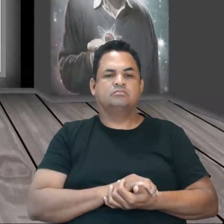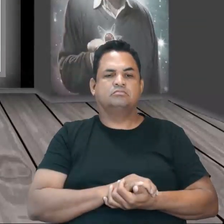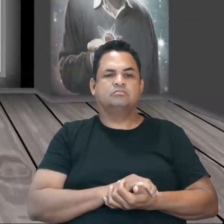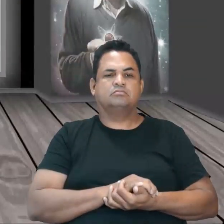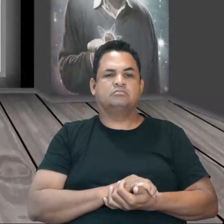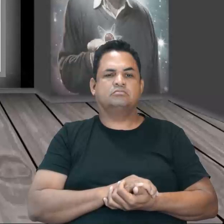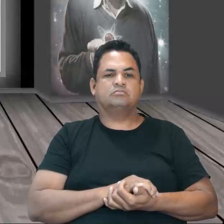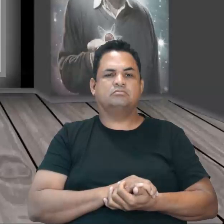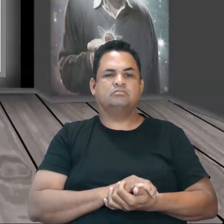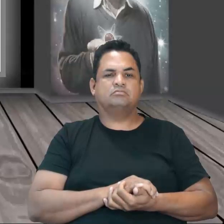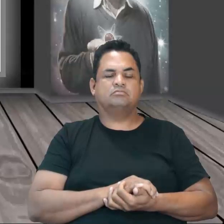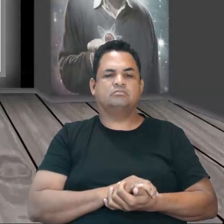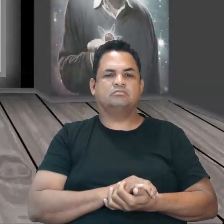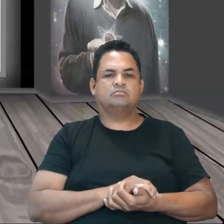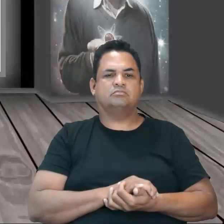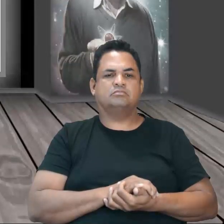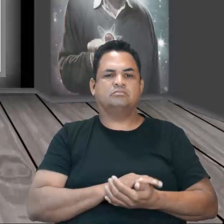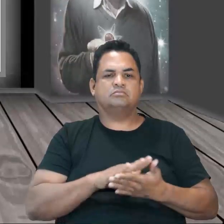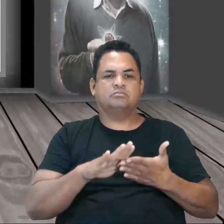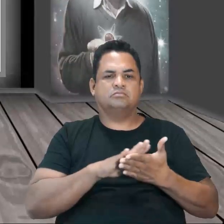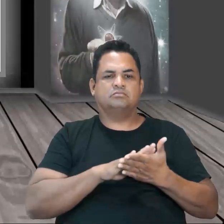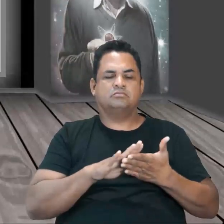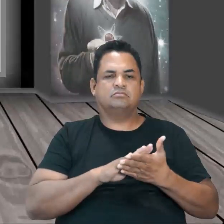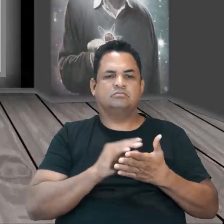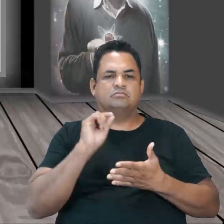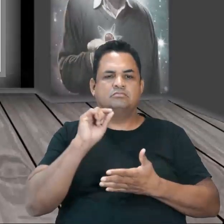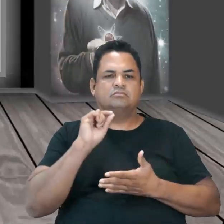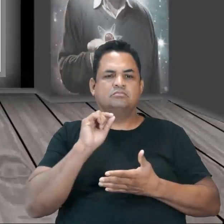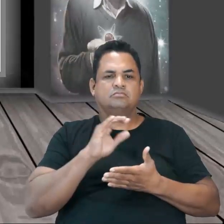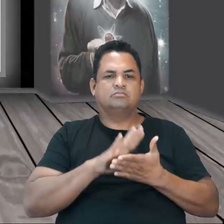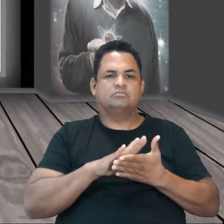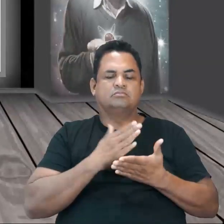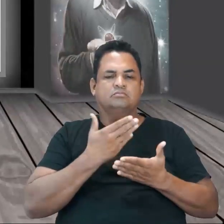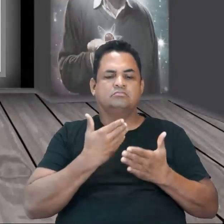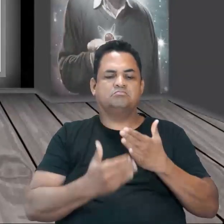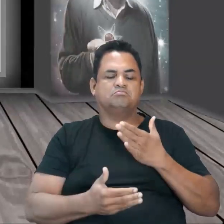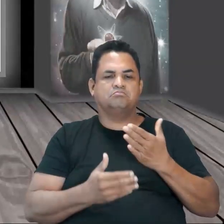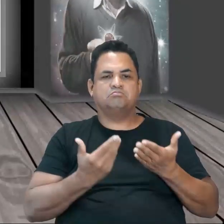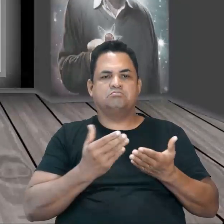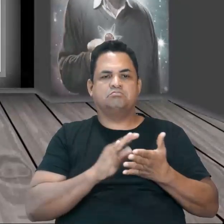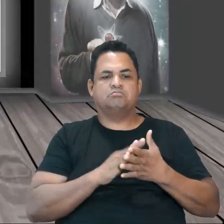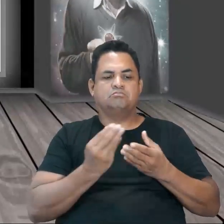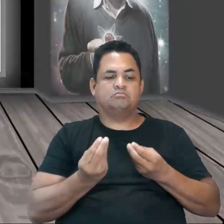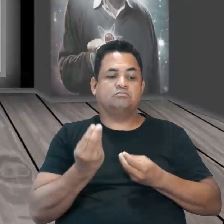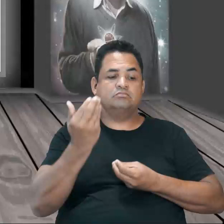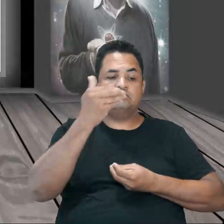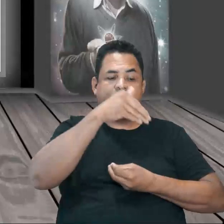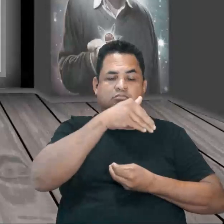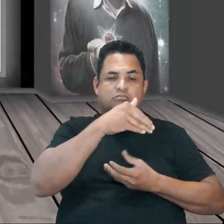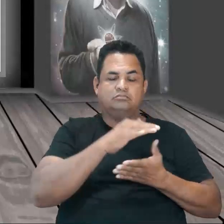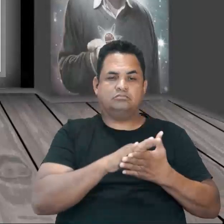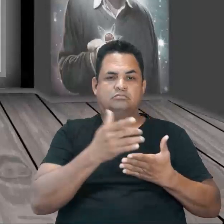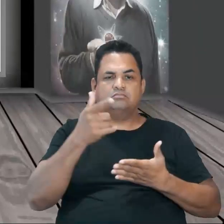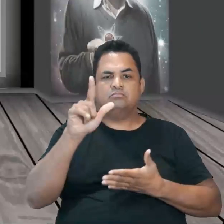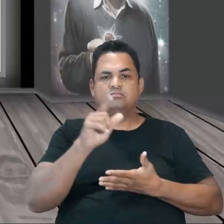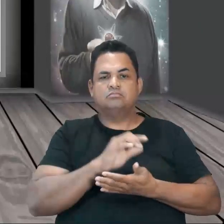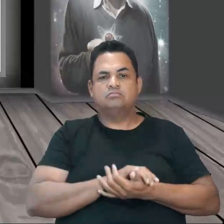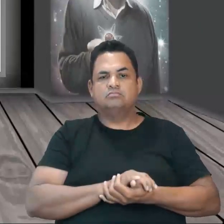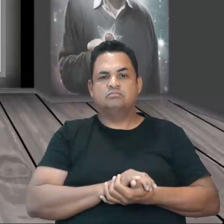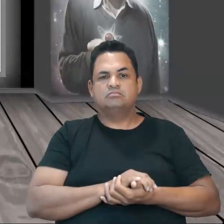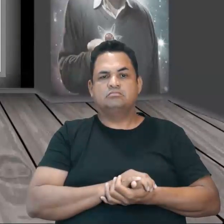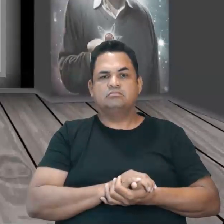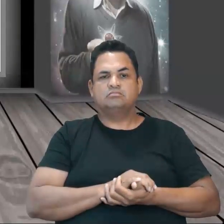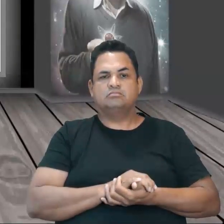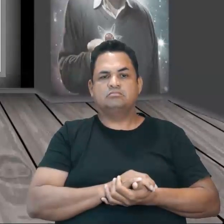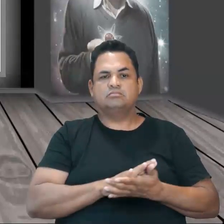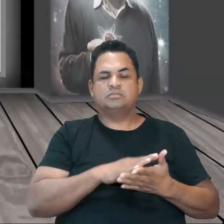CVB, você atritar, o que você perder em um, tem que ter no outro. Não tem como dizer, esse aqui ficou